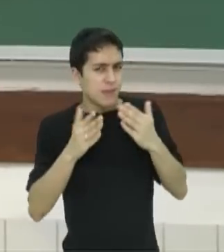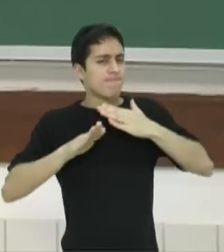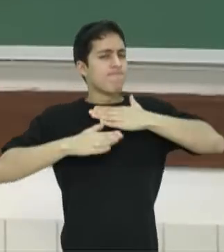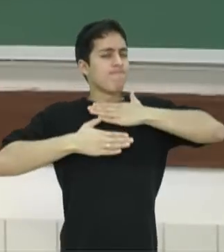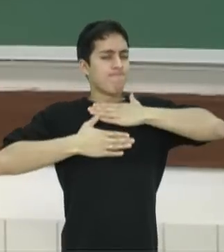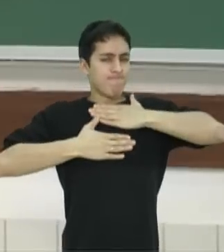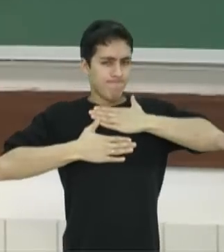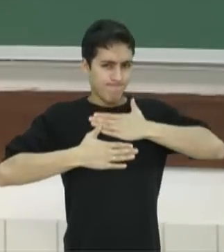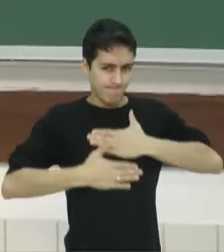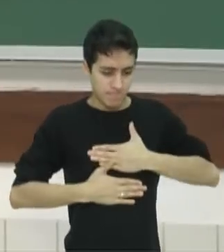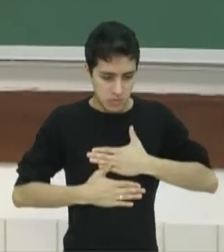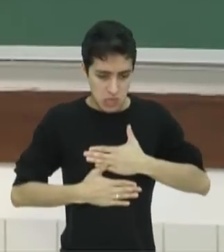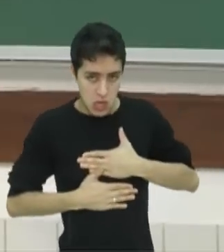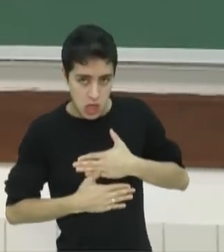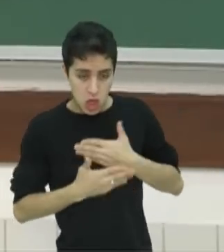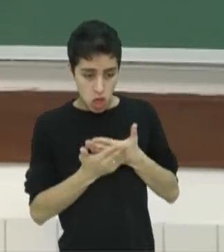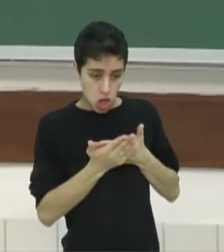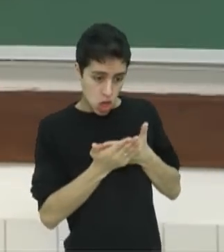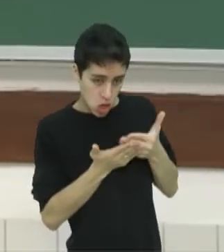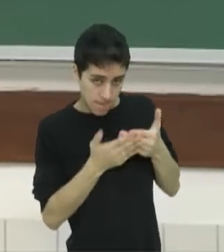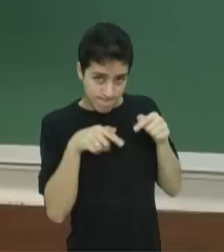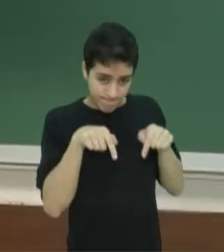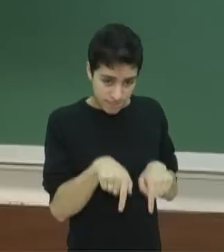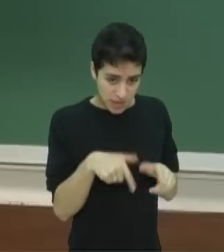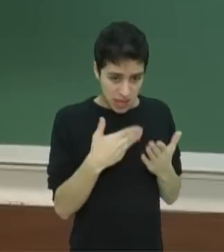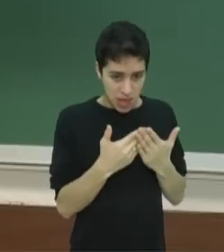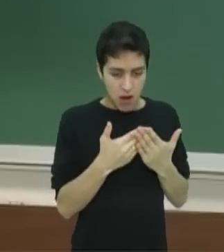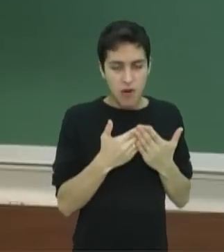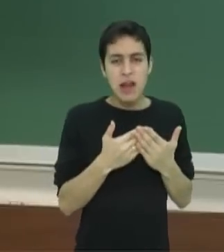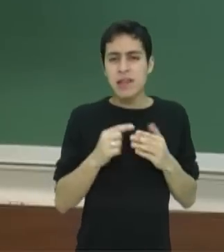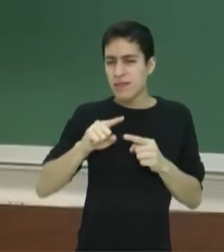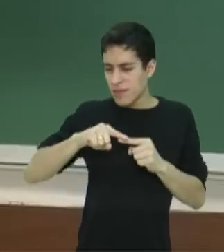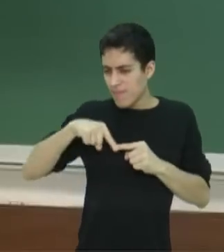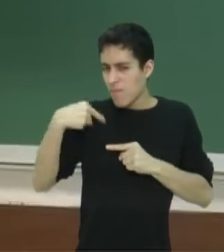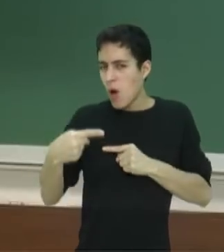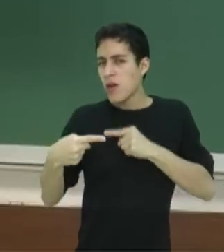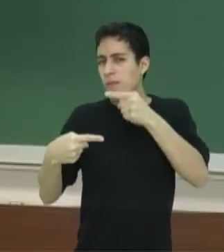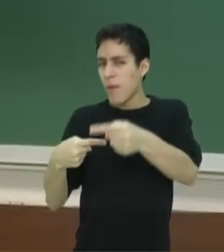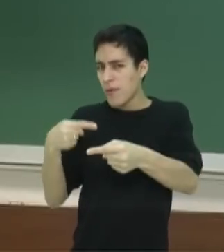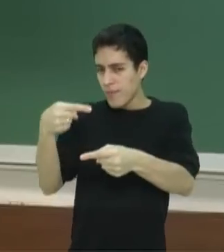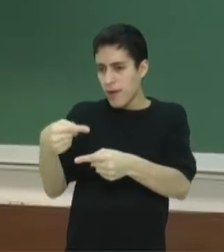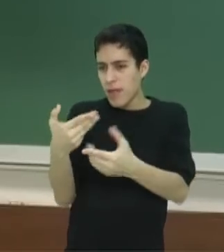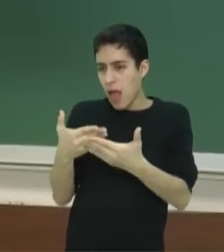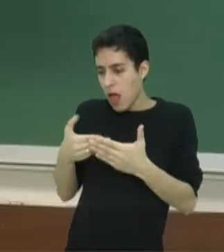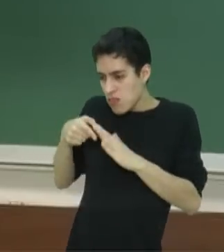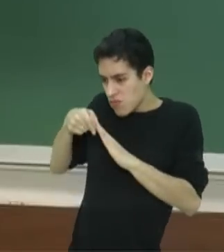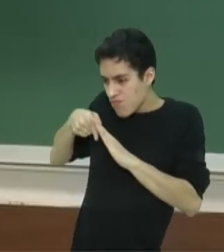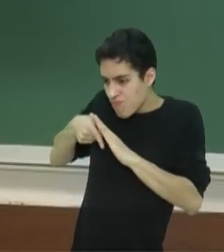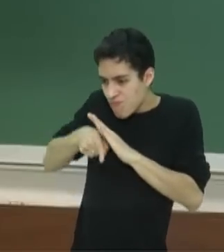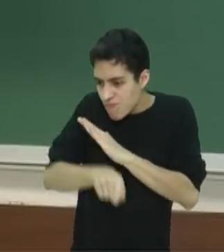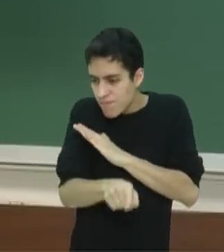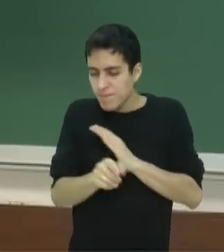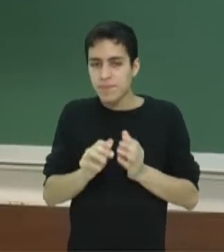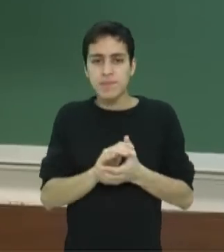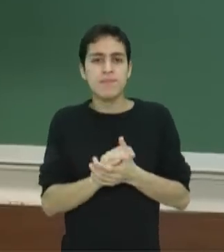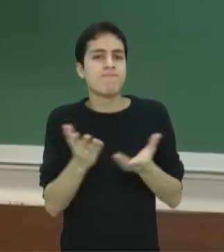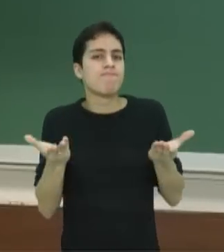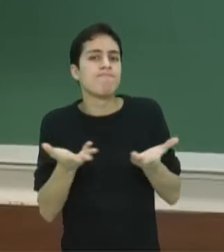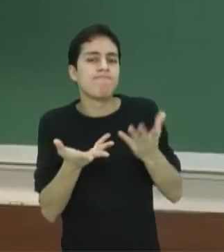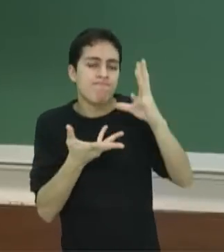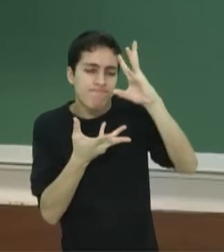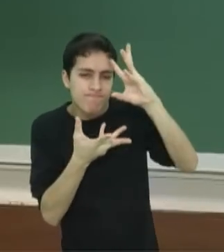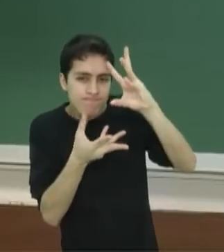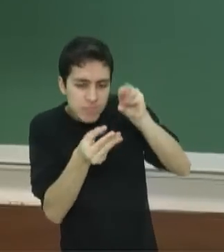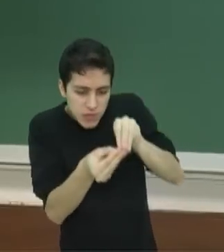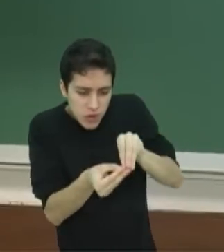Vamos começar nessa aula e nas outras aulas nós vamos aprofundar. Mas vamos entender melhor essa questão